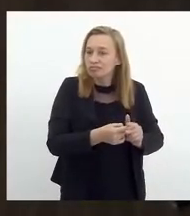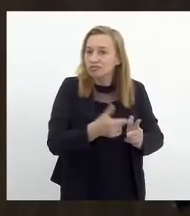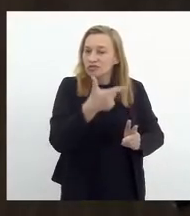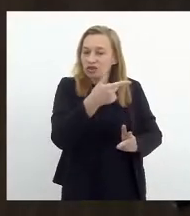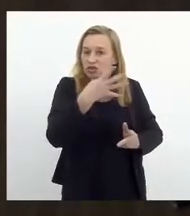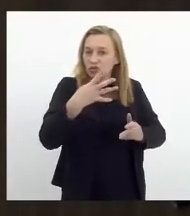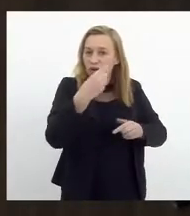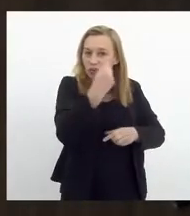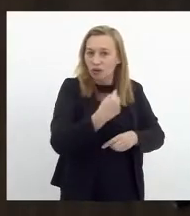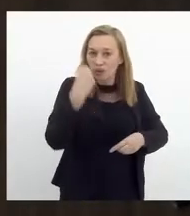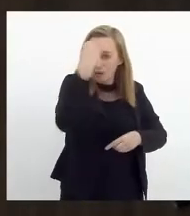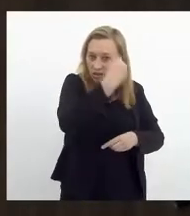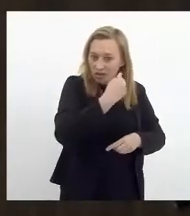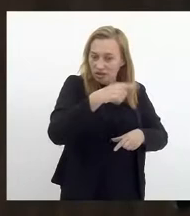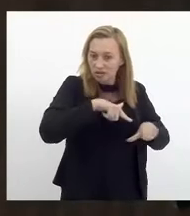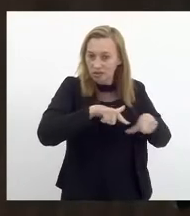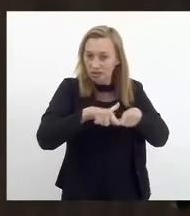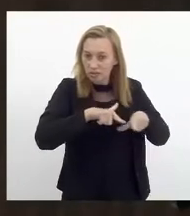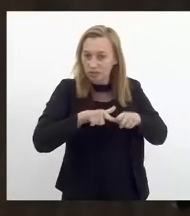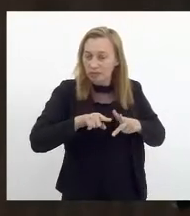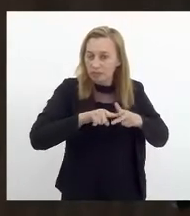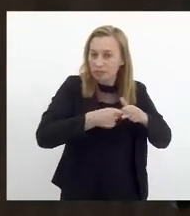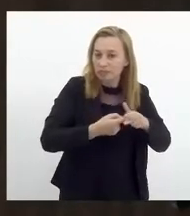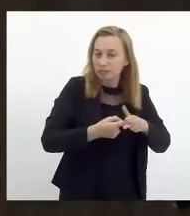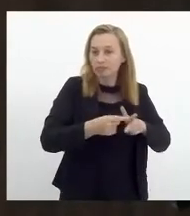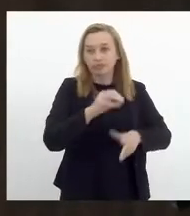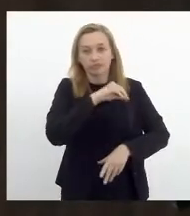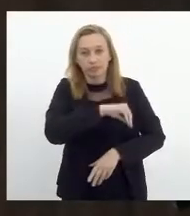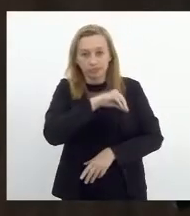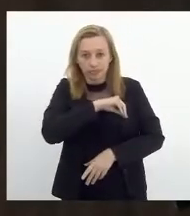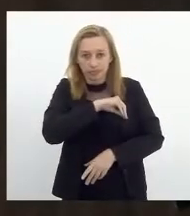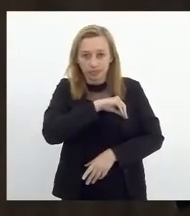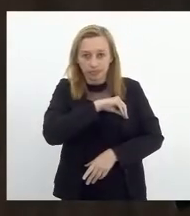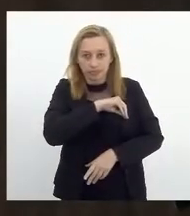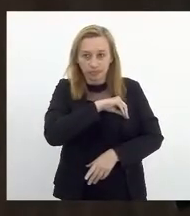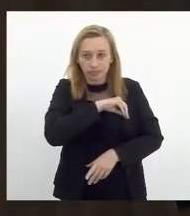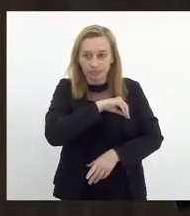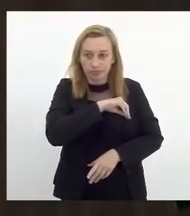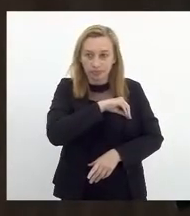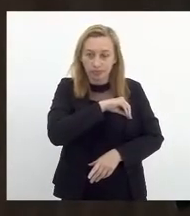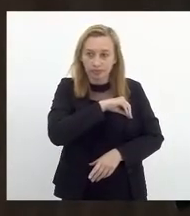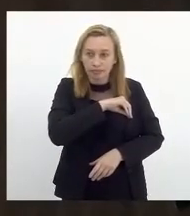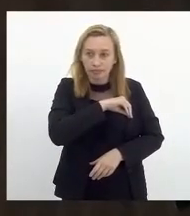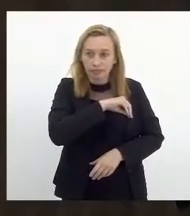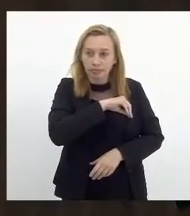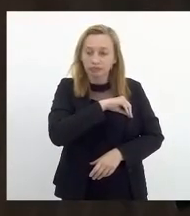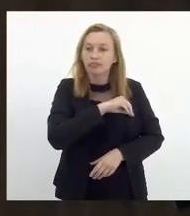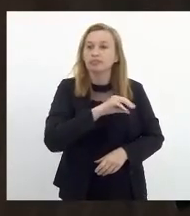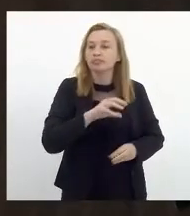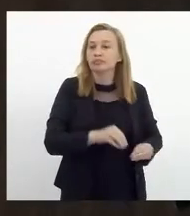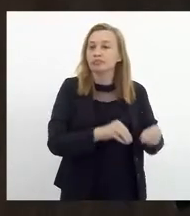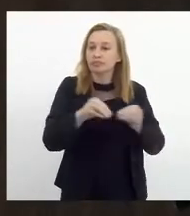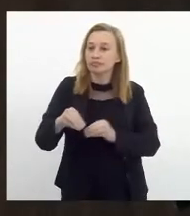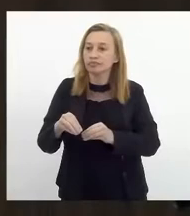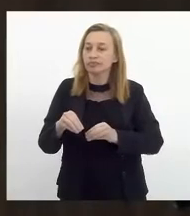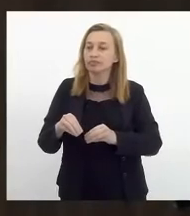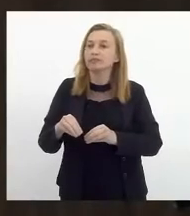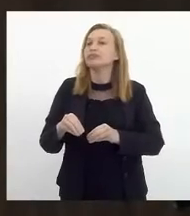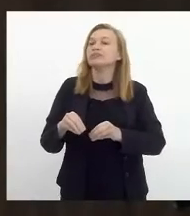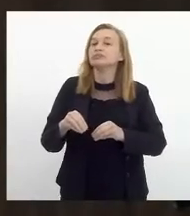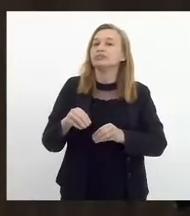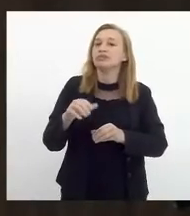24 horas, de um reajuste salarial, de uma transposição de cargo de auxiliares